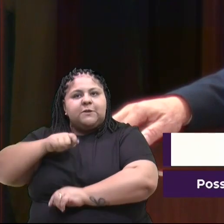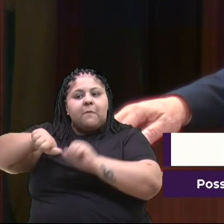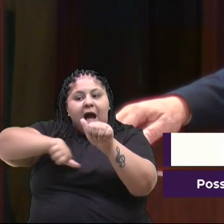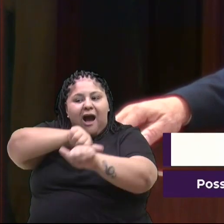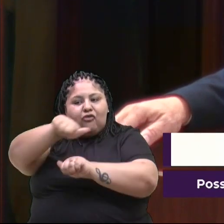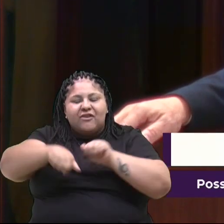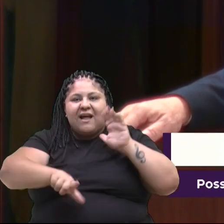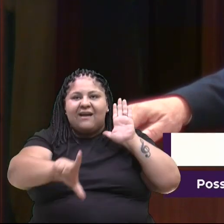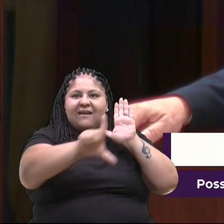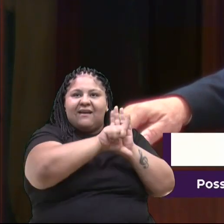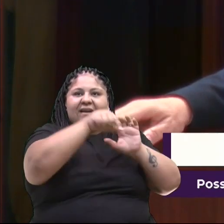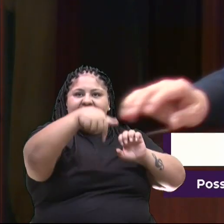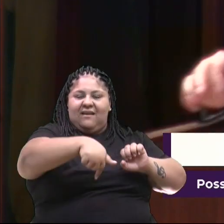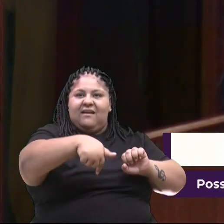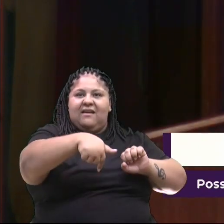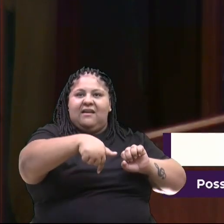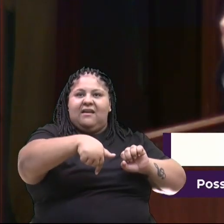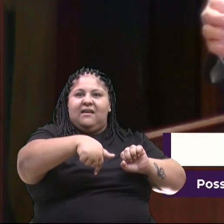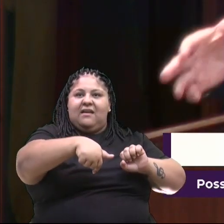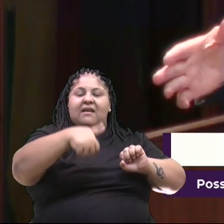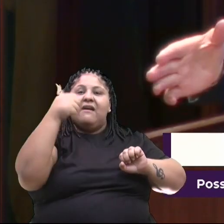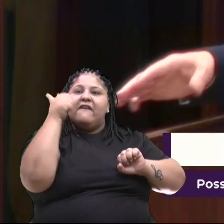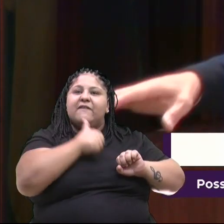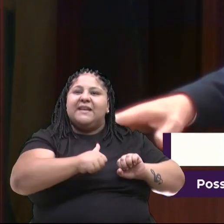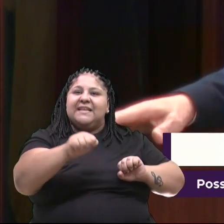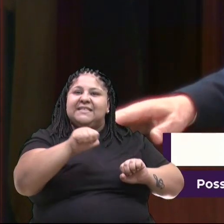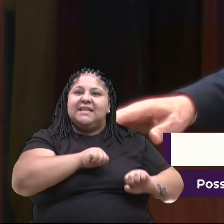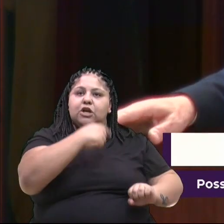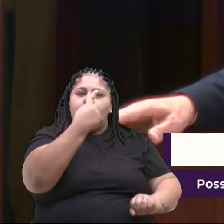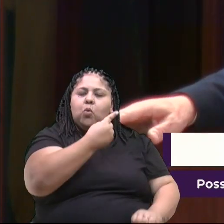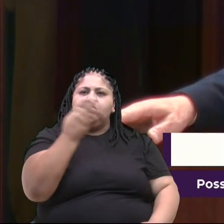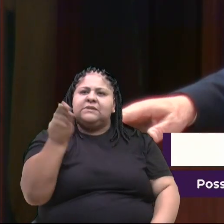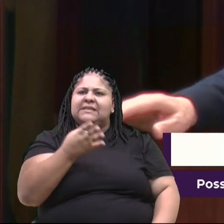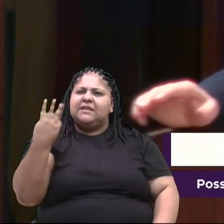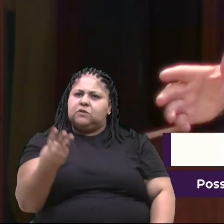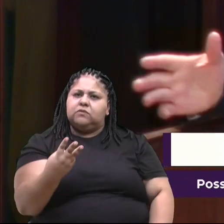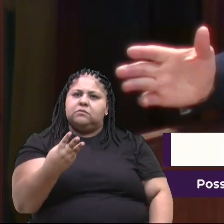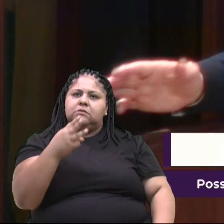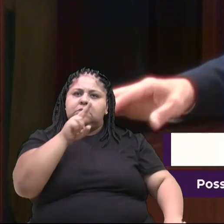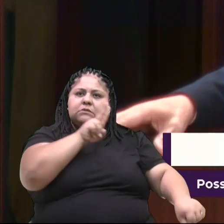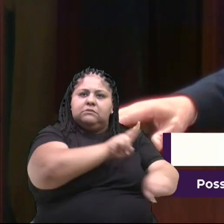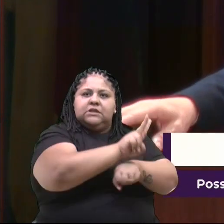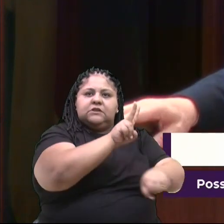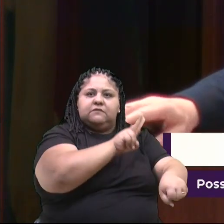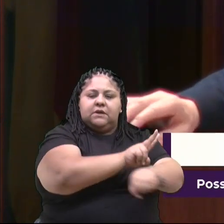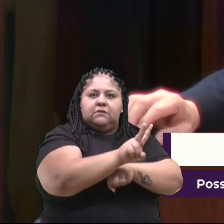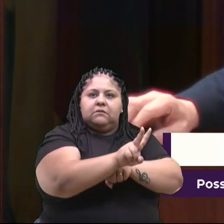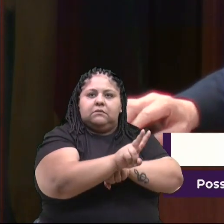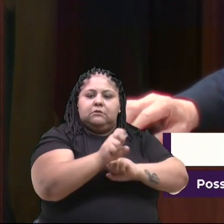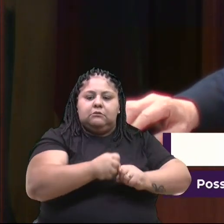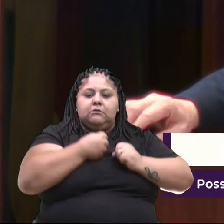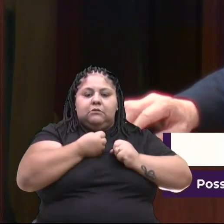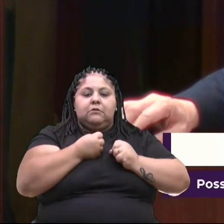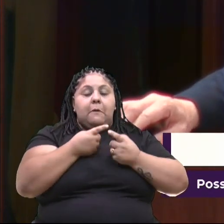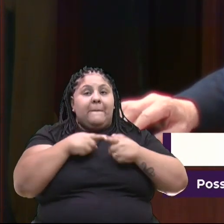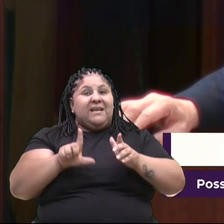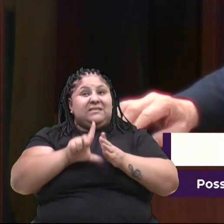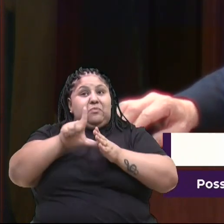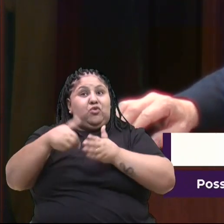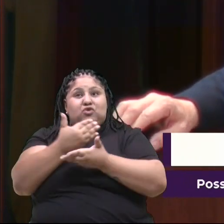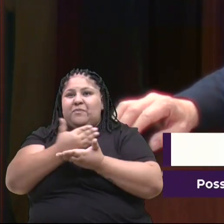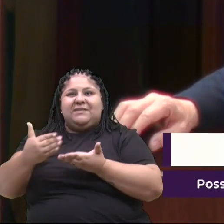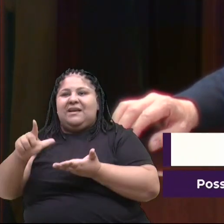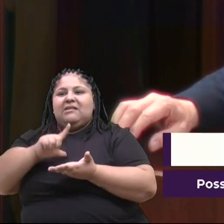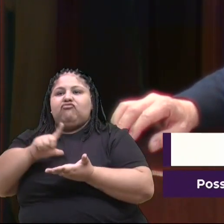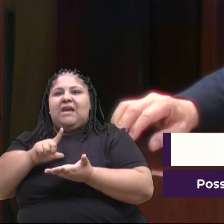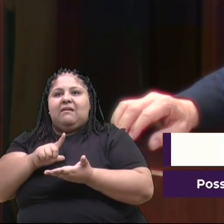no país, porque hoje as mulheres têm 1/3 das vagas para concorrer, mas depois, na hora de assumir, não tem essa